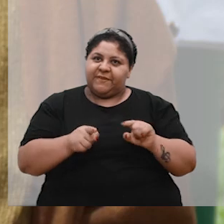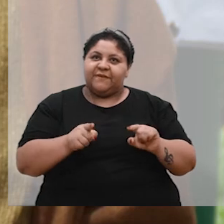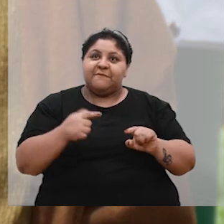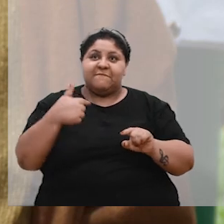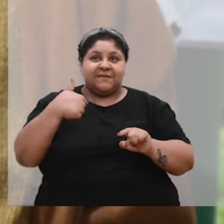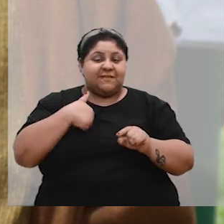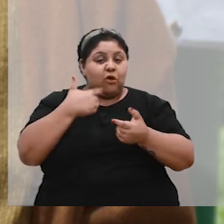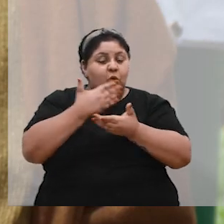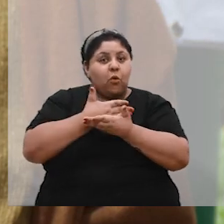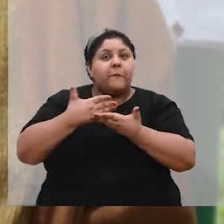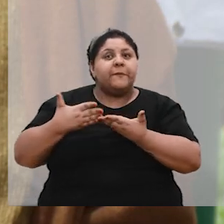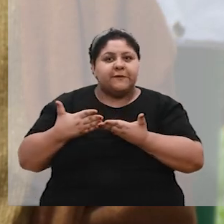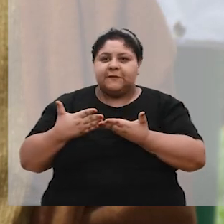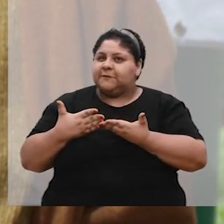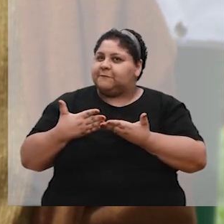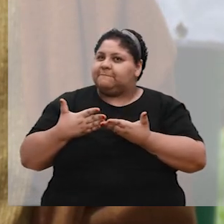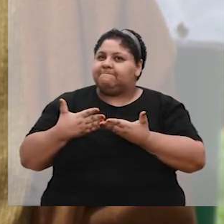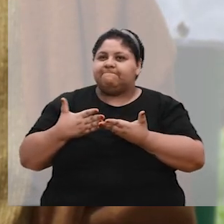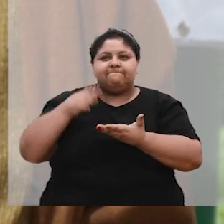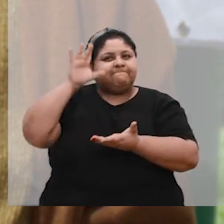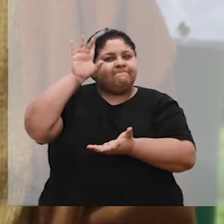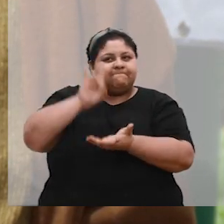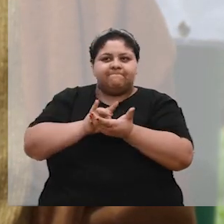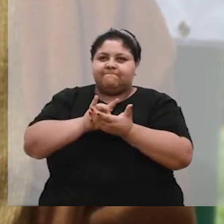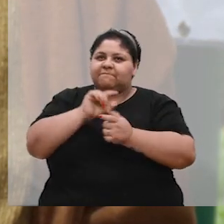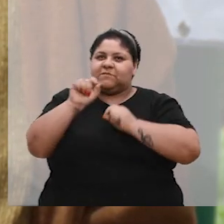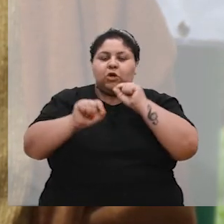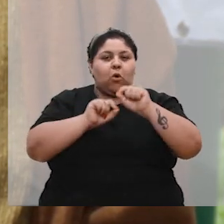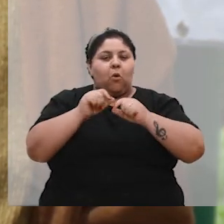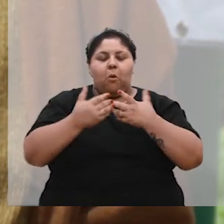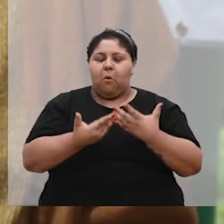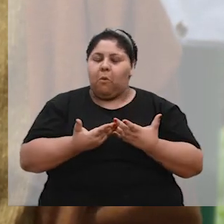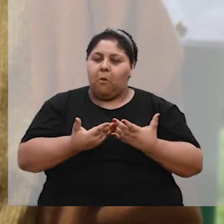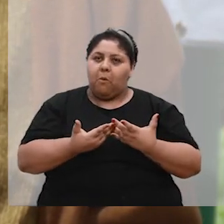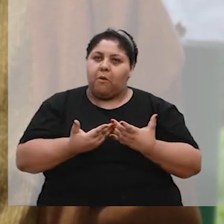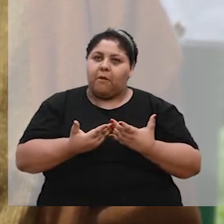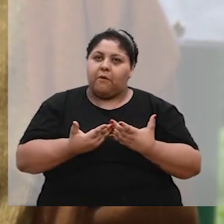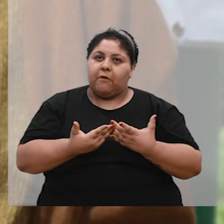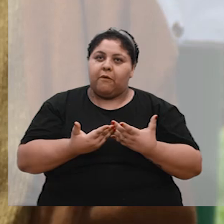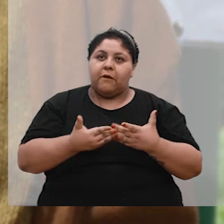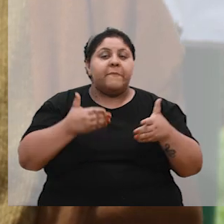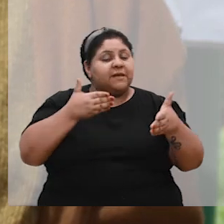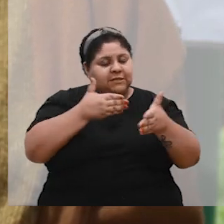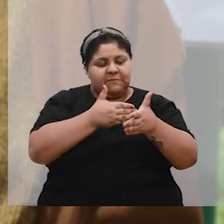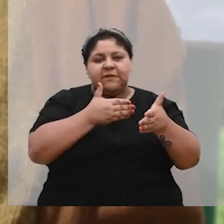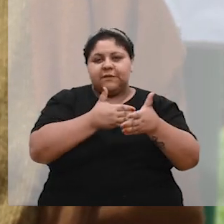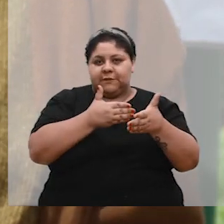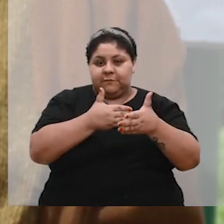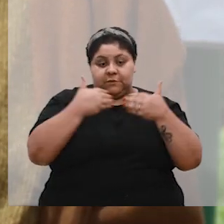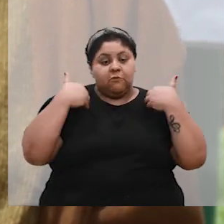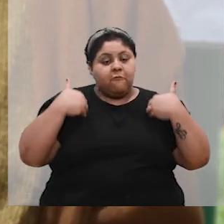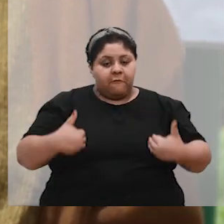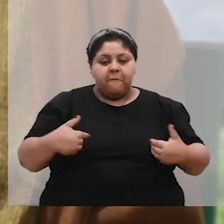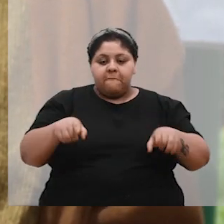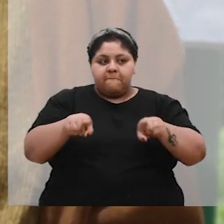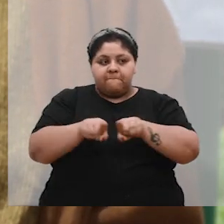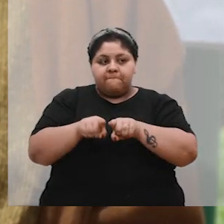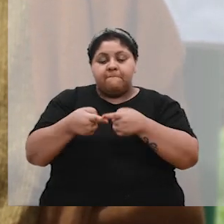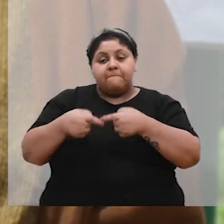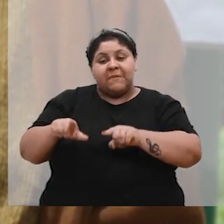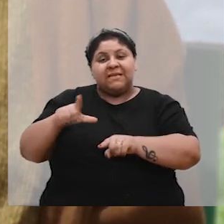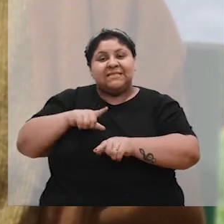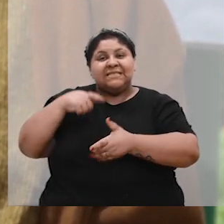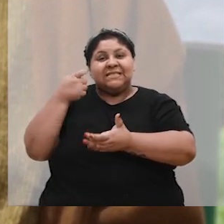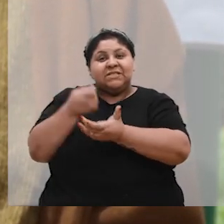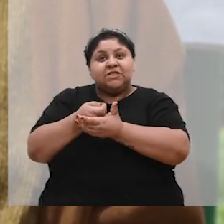eu assumi plenamente, de acordo com as minhas limitações, até físicas, mas eu